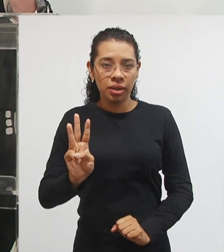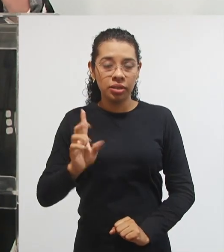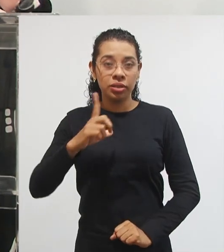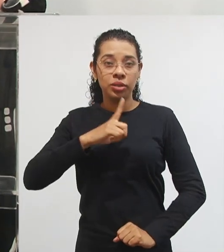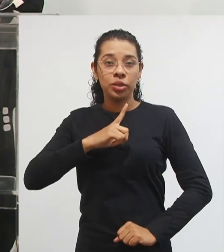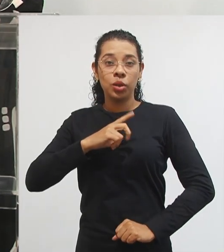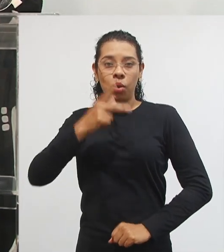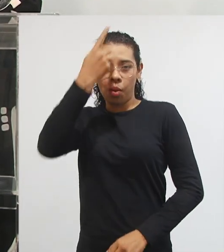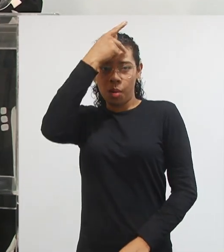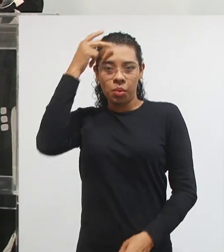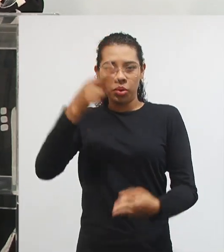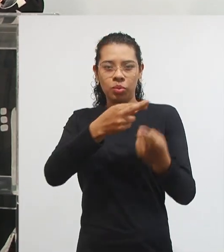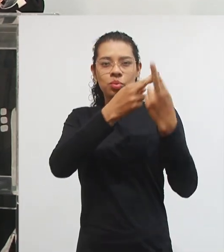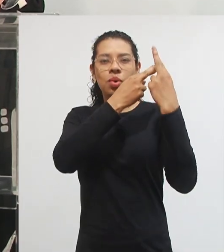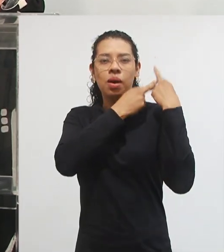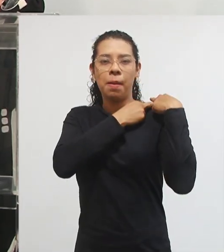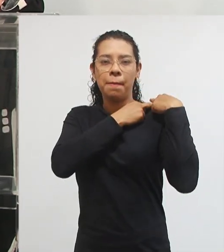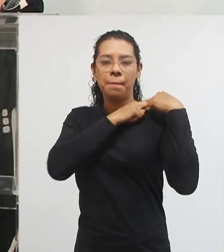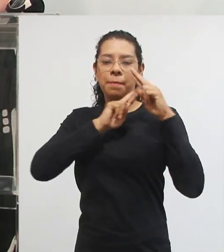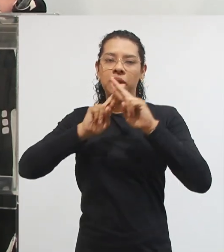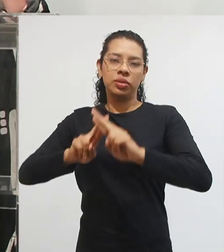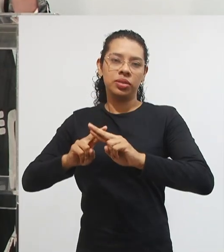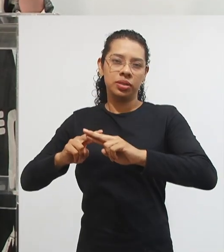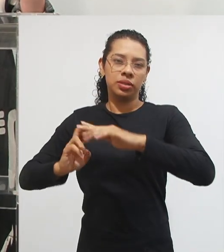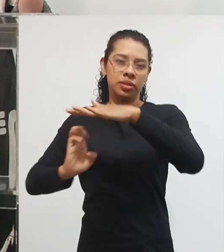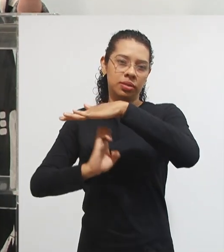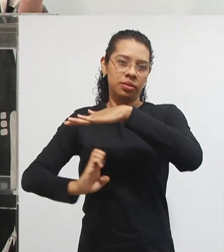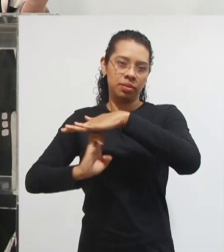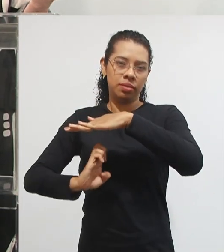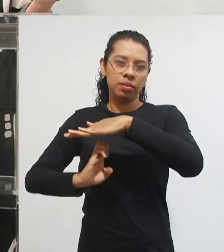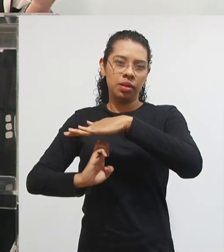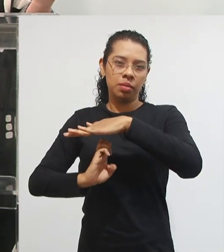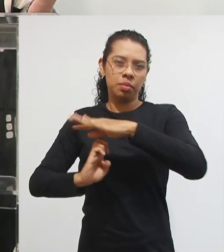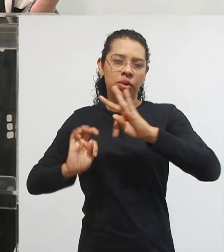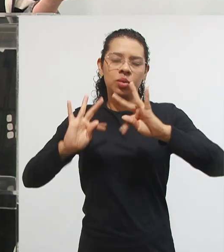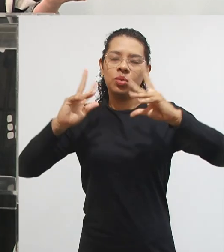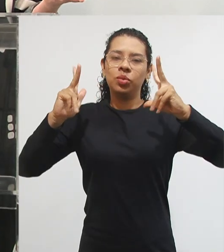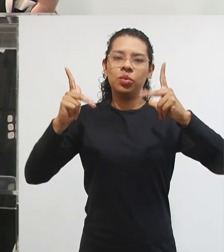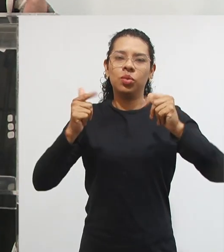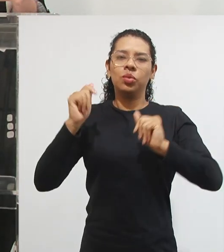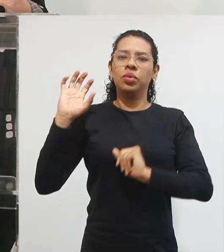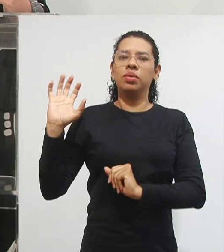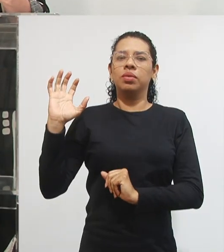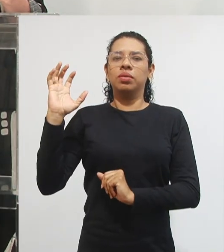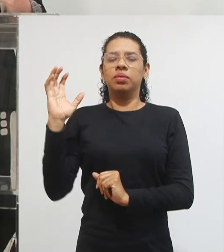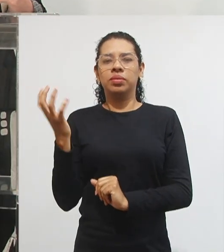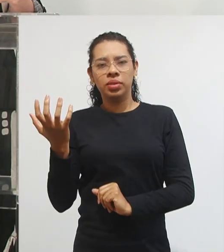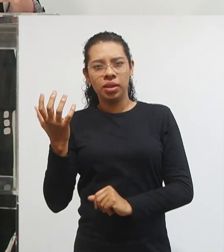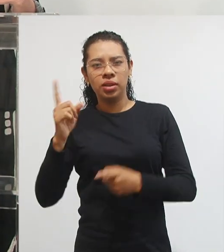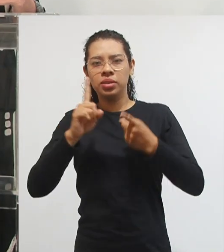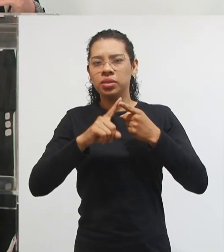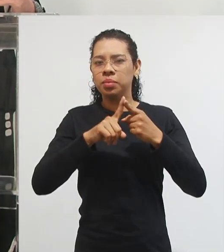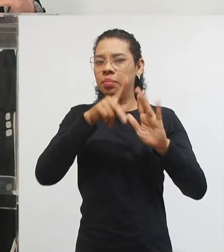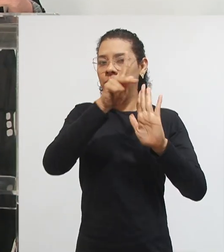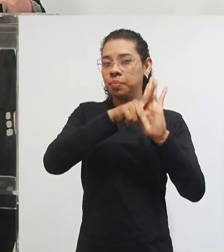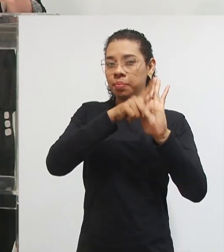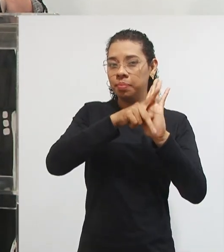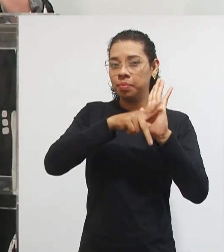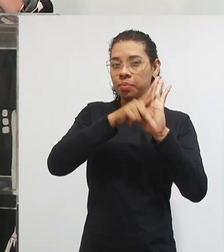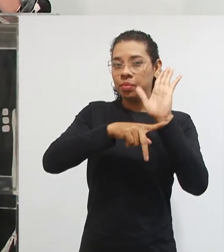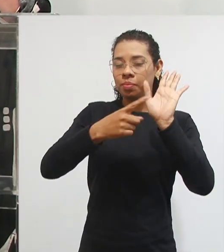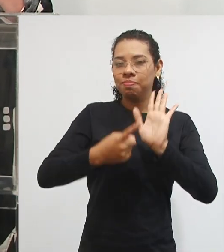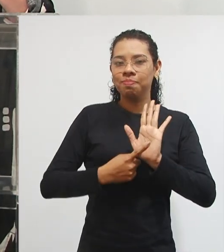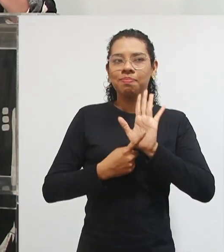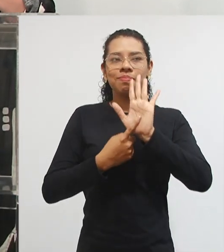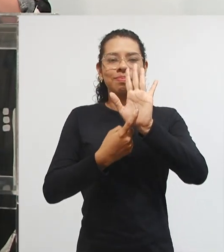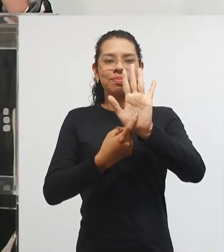vai colocando para esses meios de comunicação tudo que está acontecendo na empresa, os projetos que estão sendo